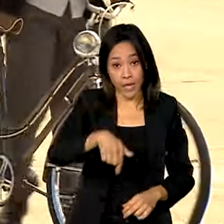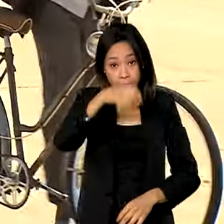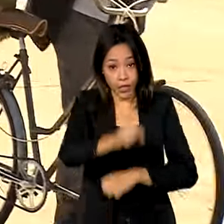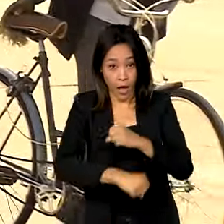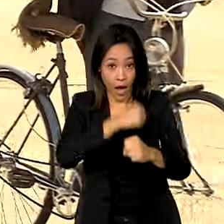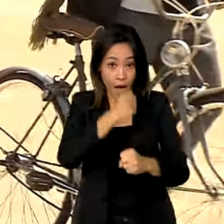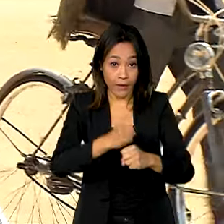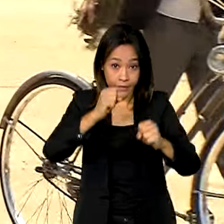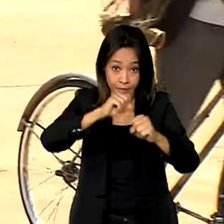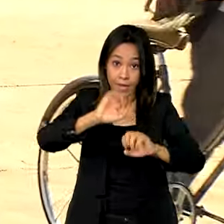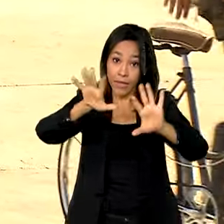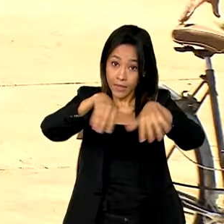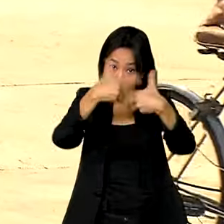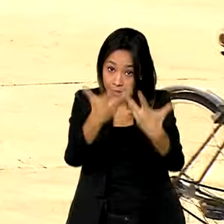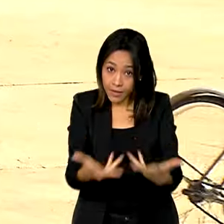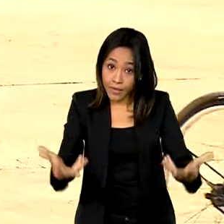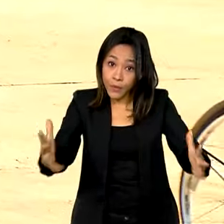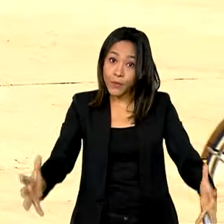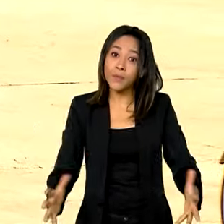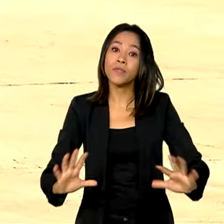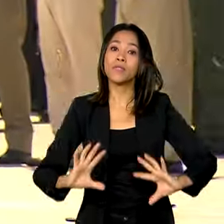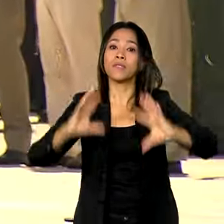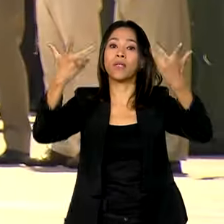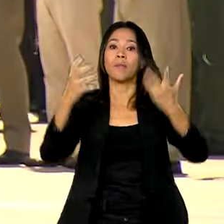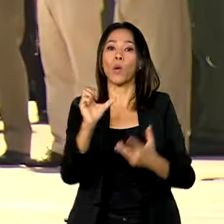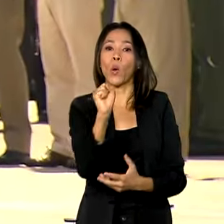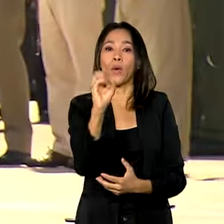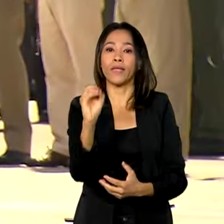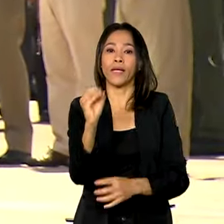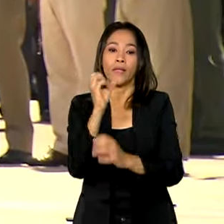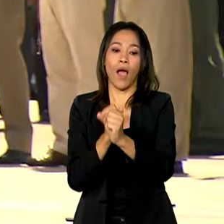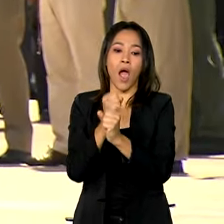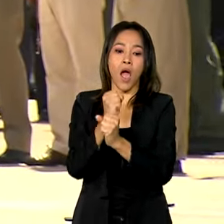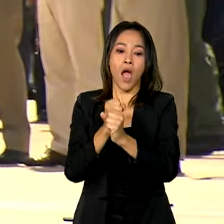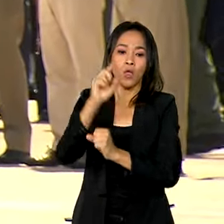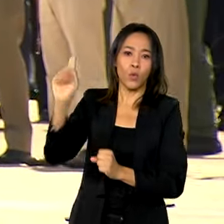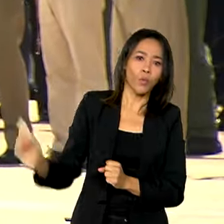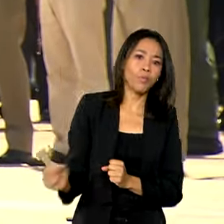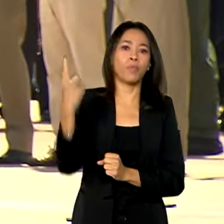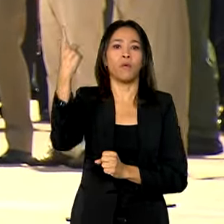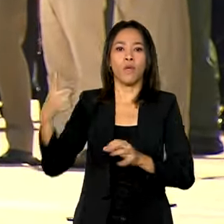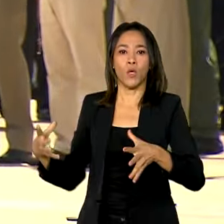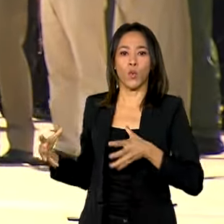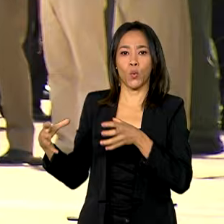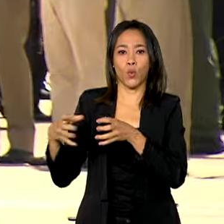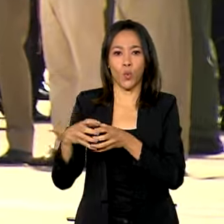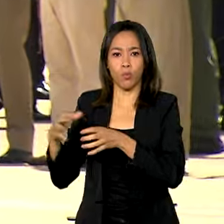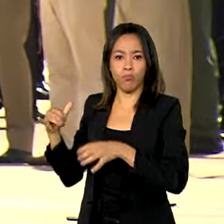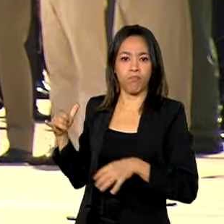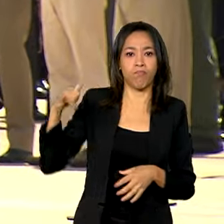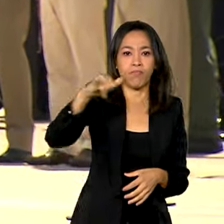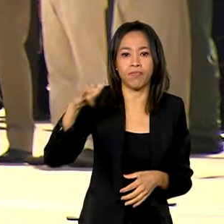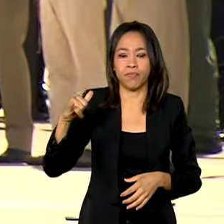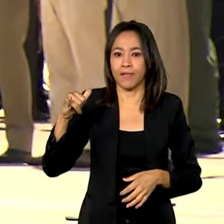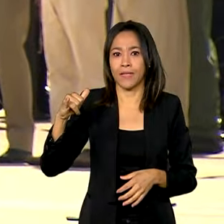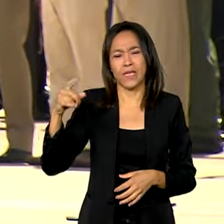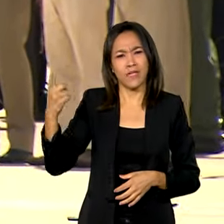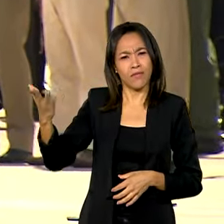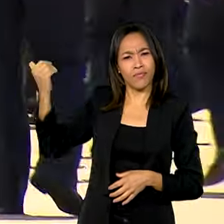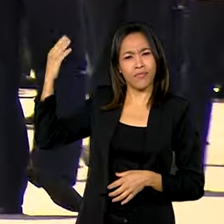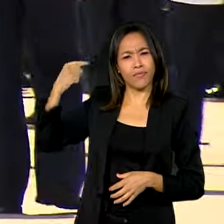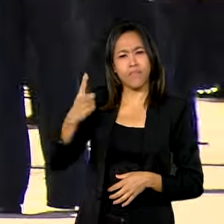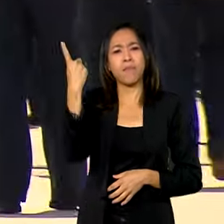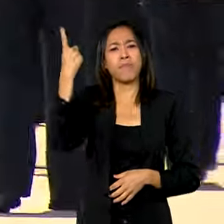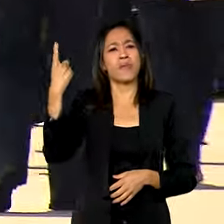cerimônia celebrou os 80 anos do desembarque do primeiro grupo de aviação de caça na Itália durante a segunda guerra